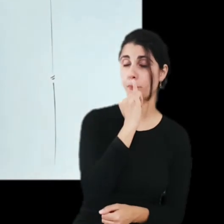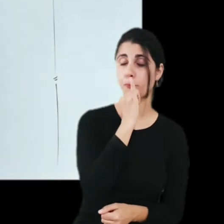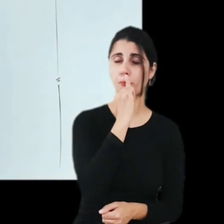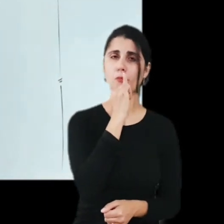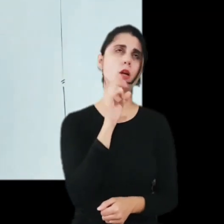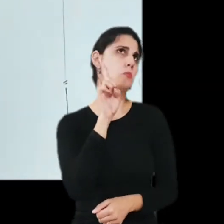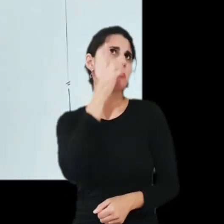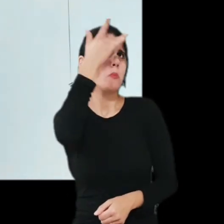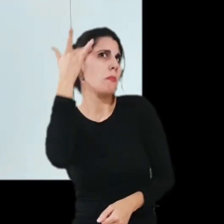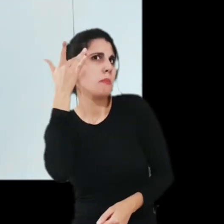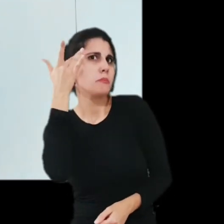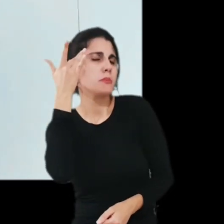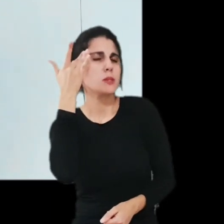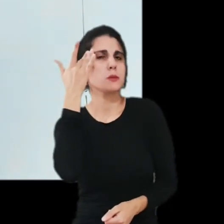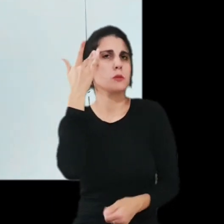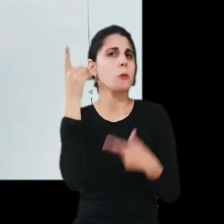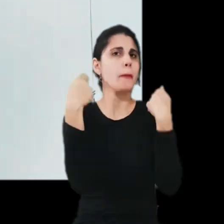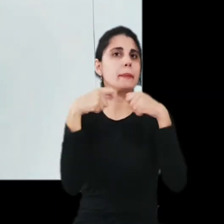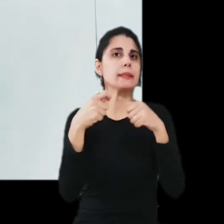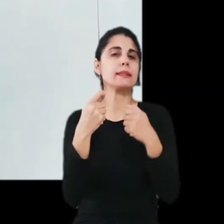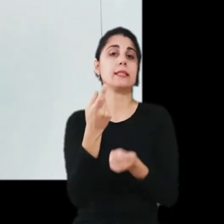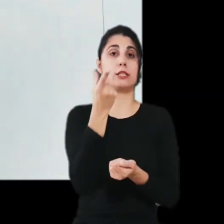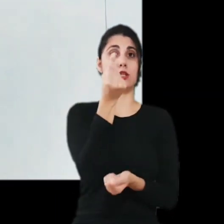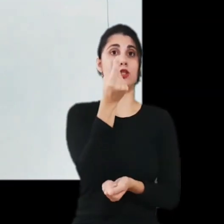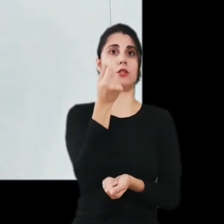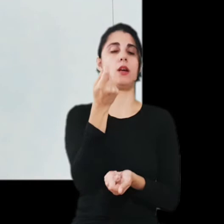Uma pessoa irá pegar emprestado